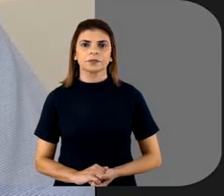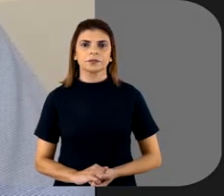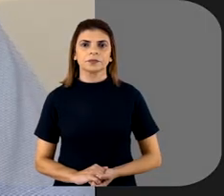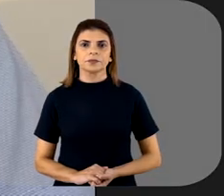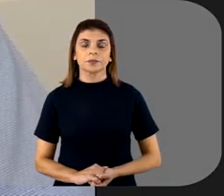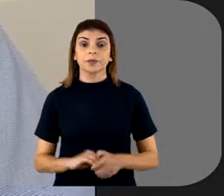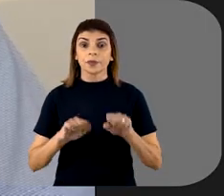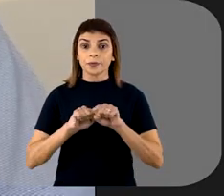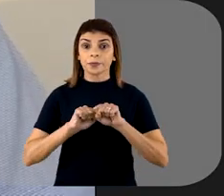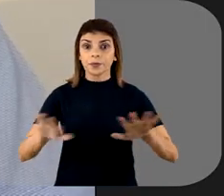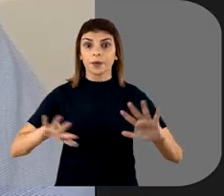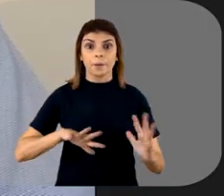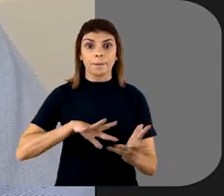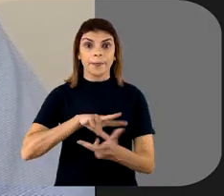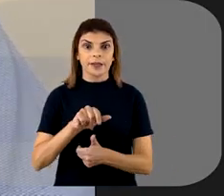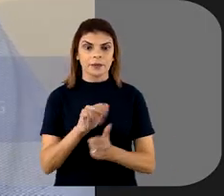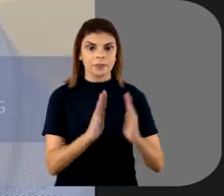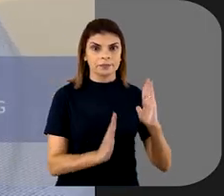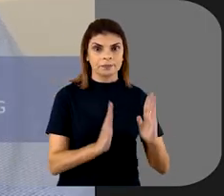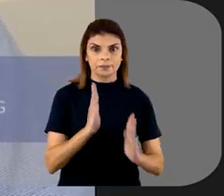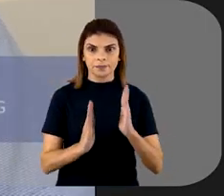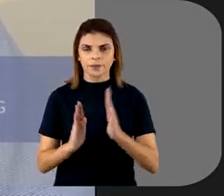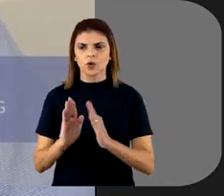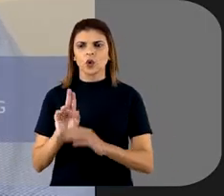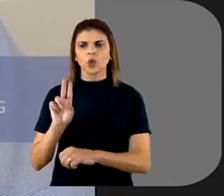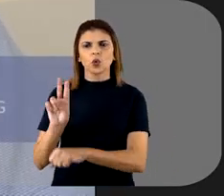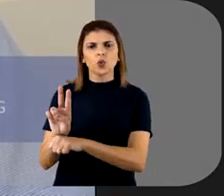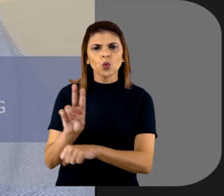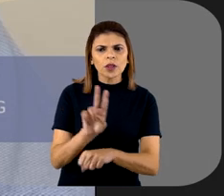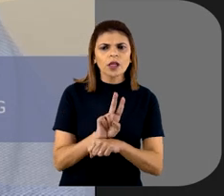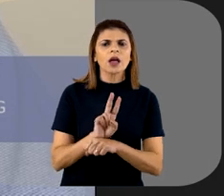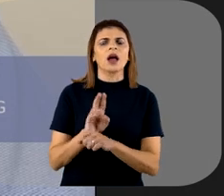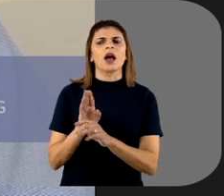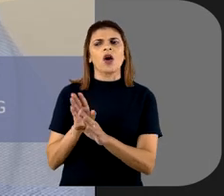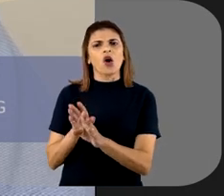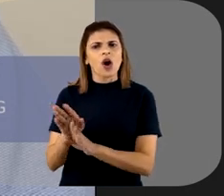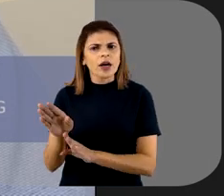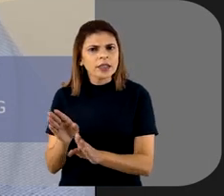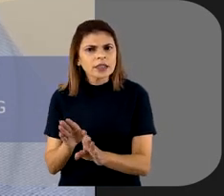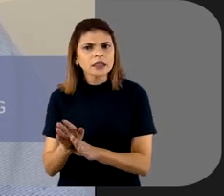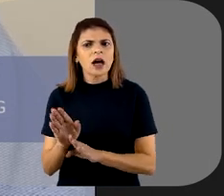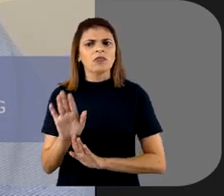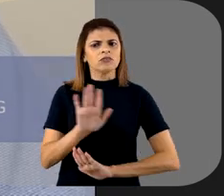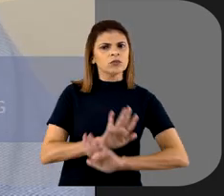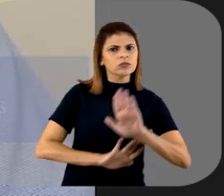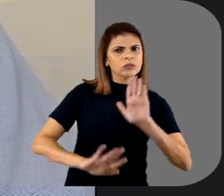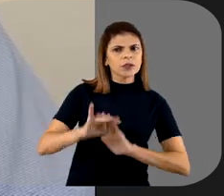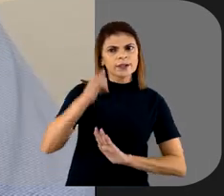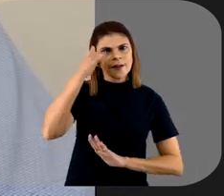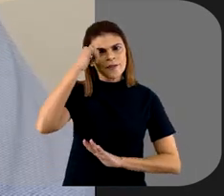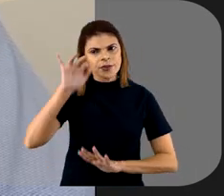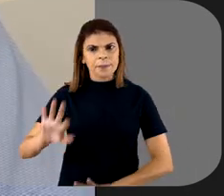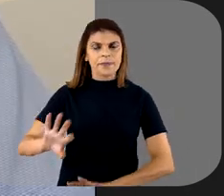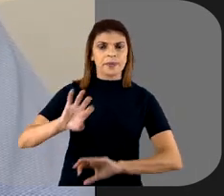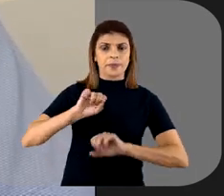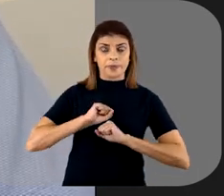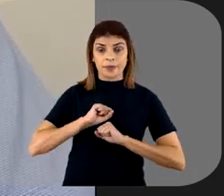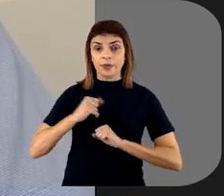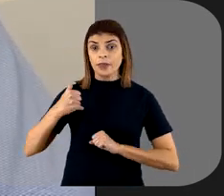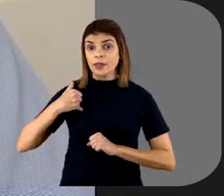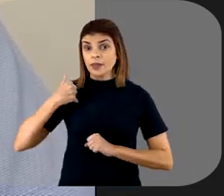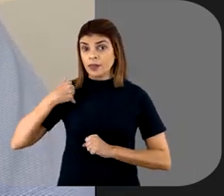Durante esse período de pandemia, com os cuidados e orientações para evitar o contágio,